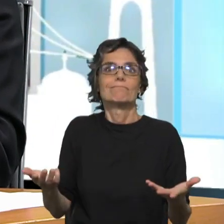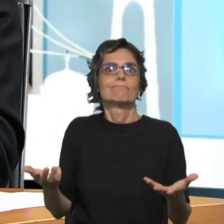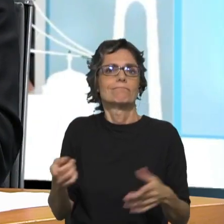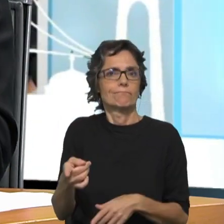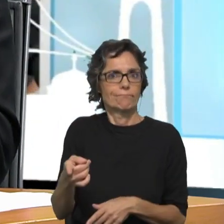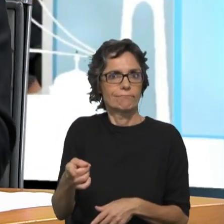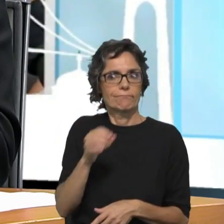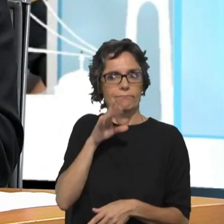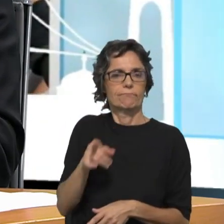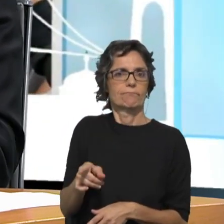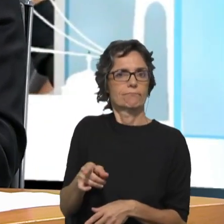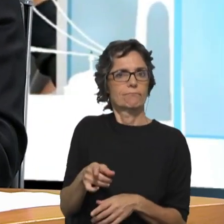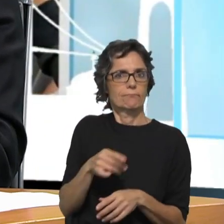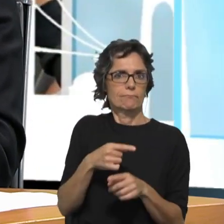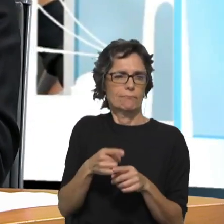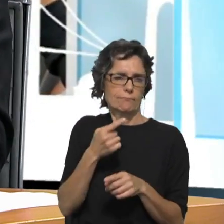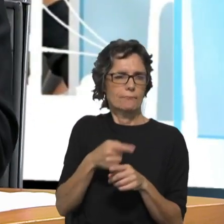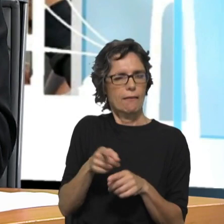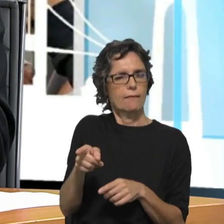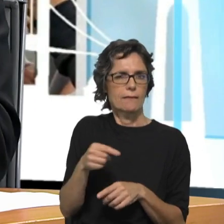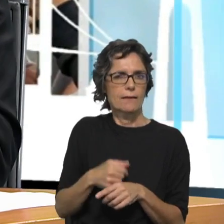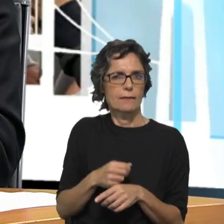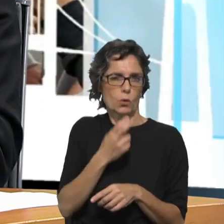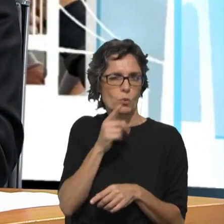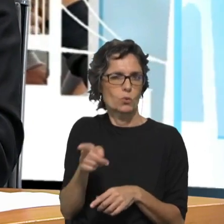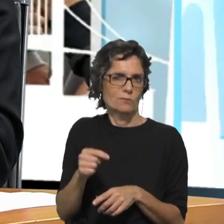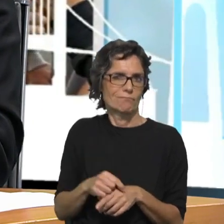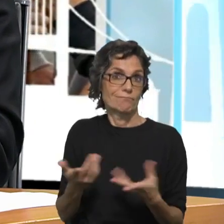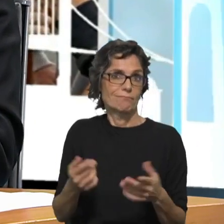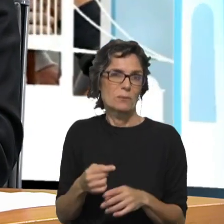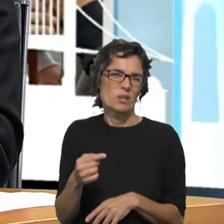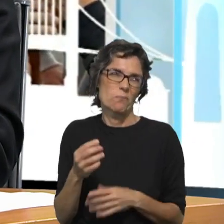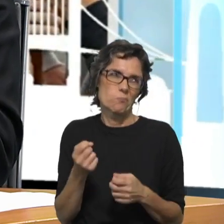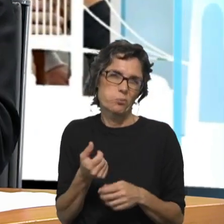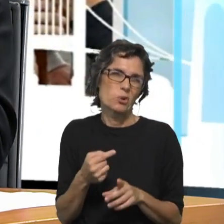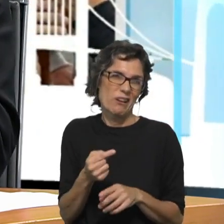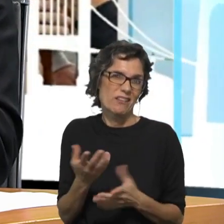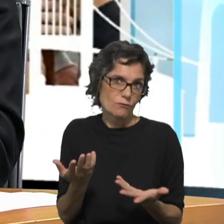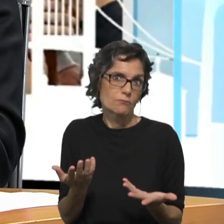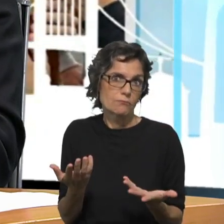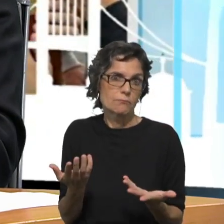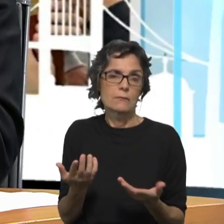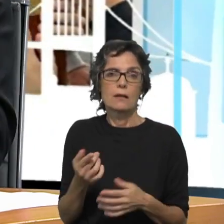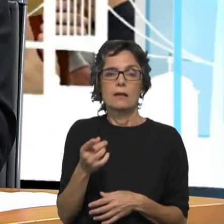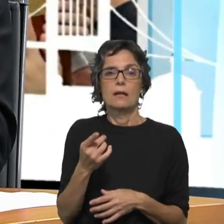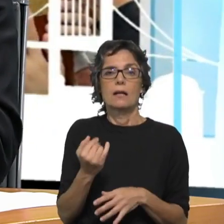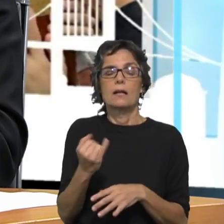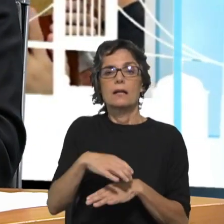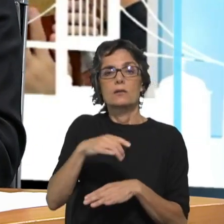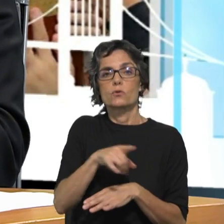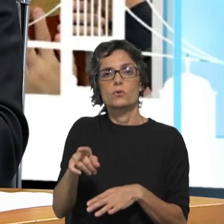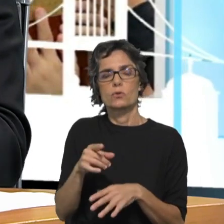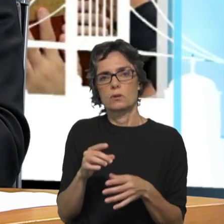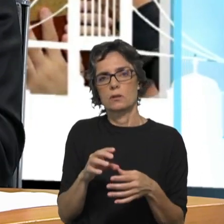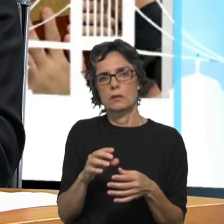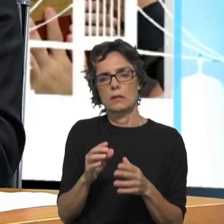sentido um bocadinho curioso esse resultado e talvez menos positivo. Penso que há aqui mensagens importantes, por exemplo, para as instituições, não só da Igreja